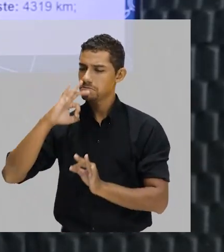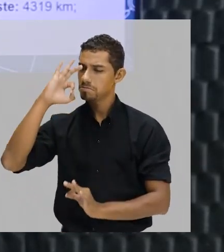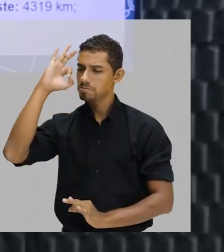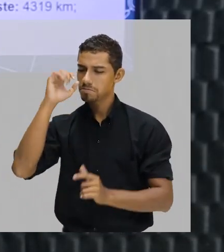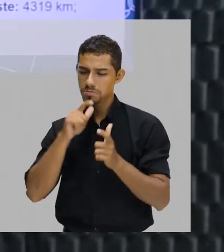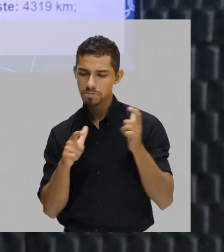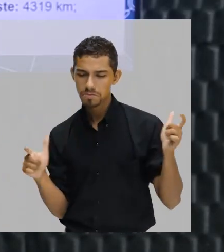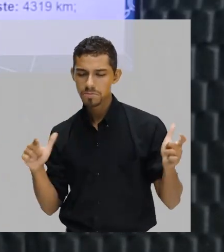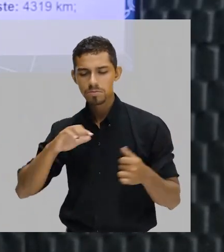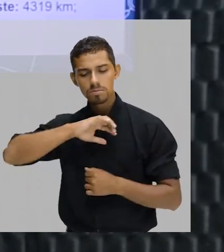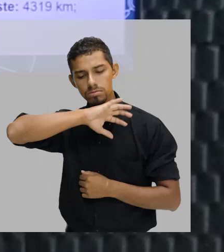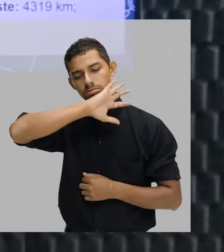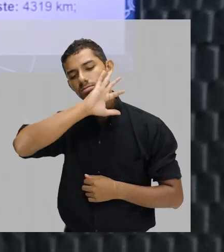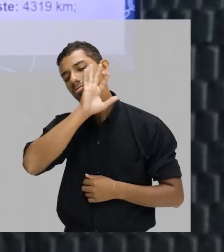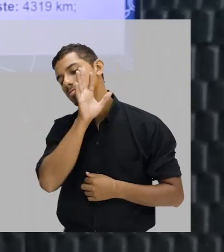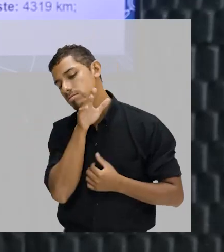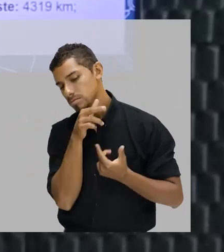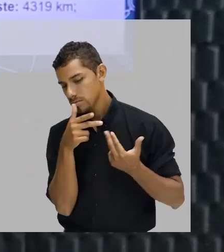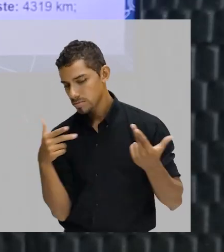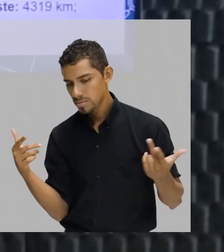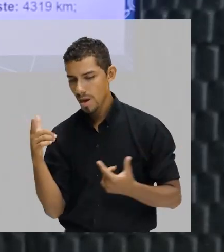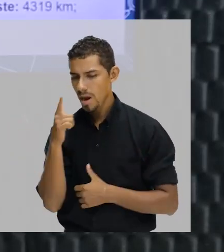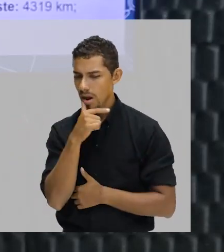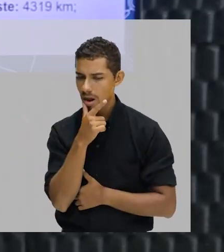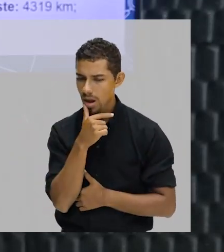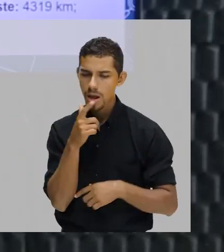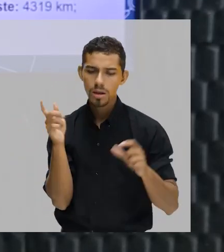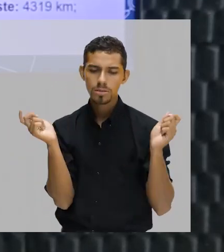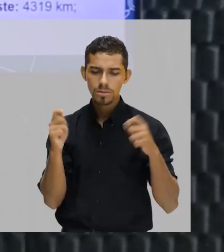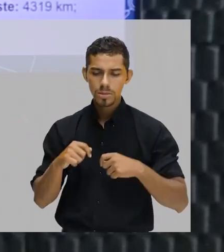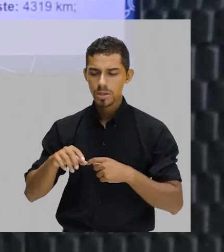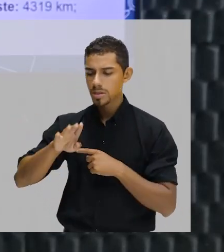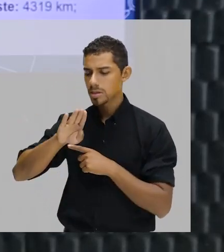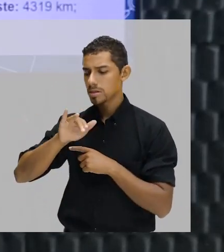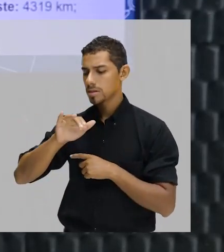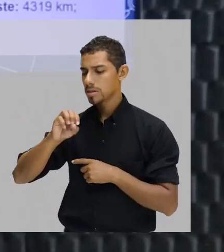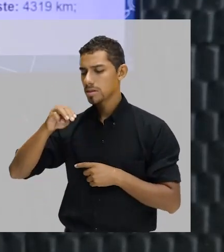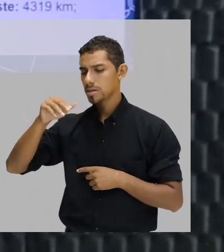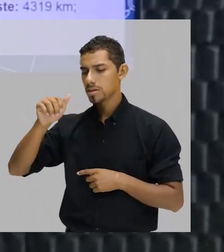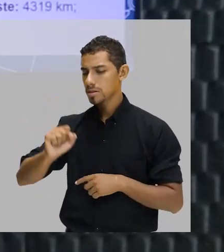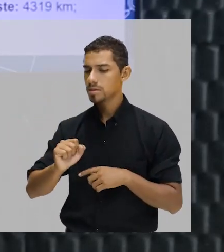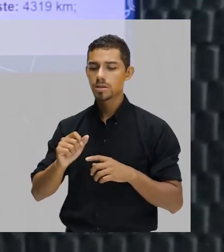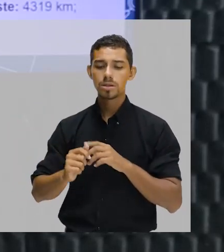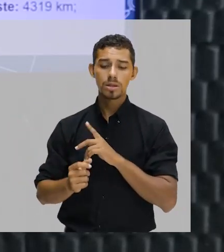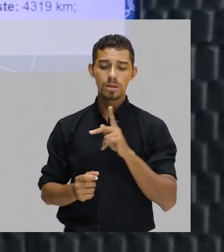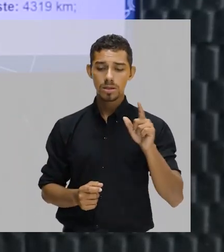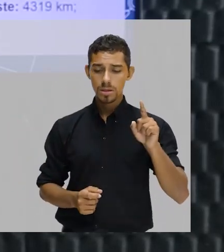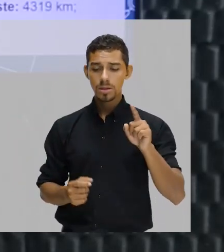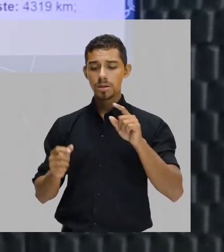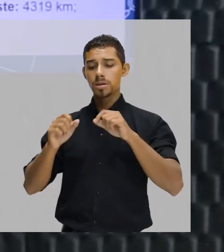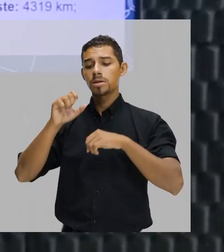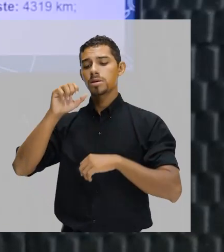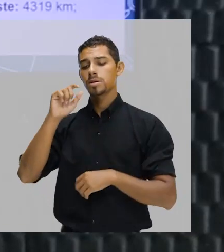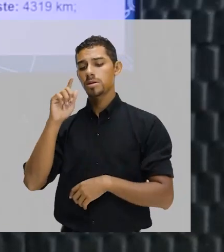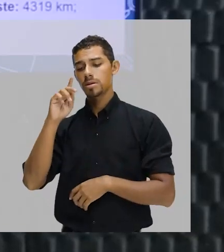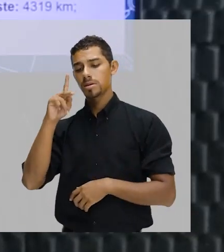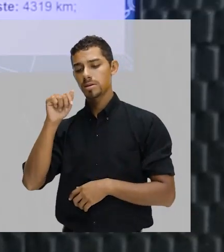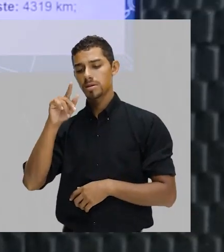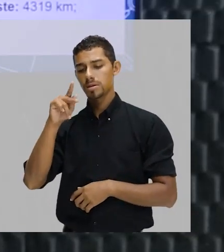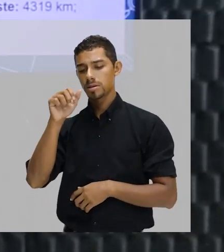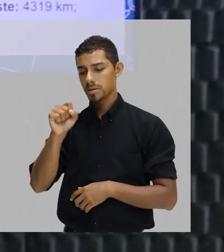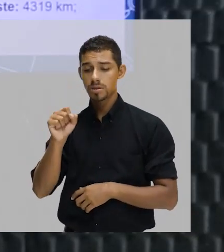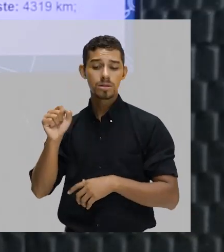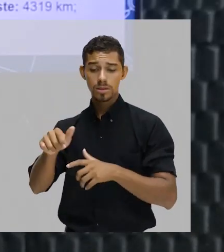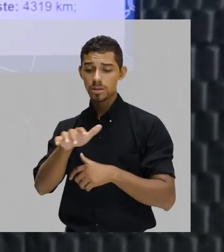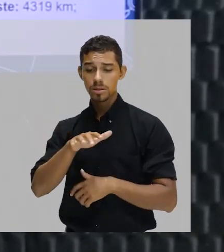muitos animais, adaptada à água, como por exemplo também, né, um bioma, por exemplo, dos pampas gaúchos, que é basicamente de gramíneas, tá certo?